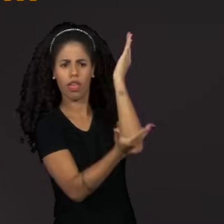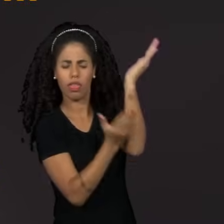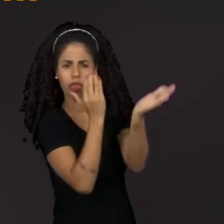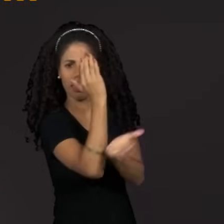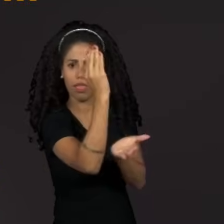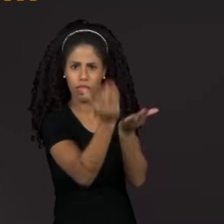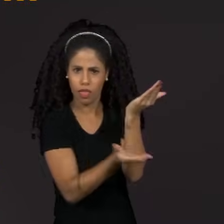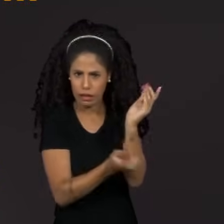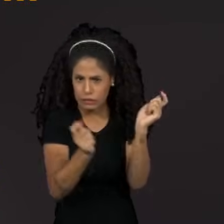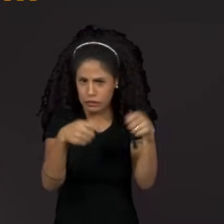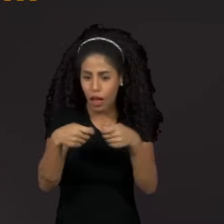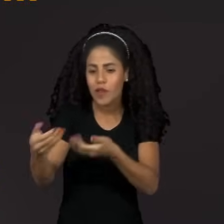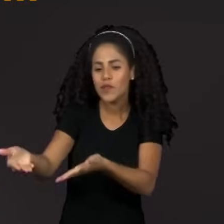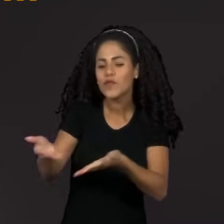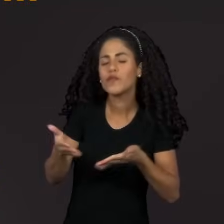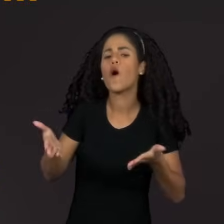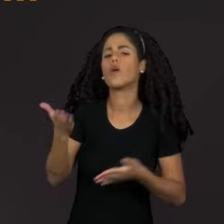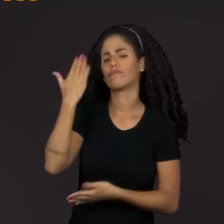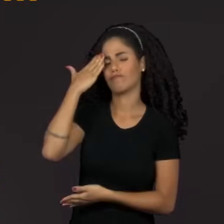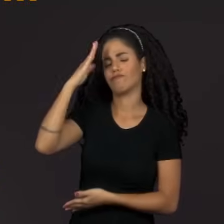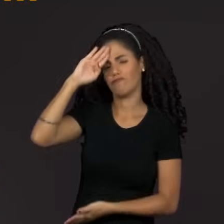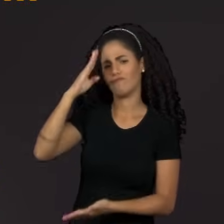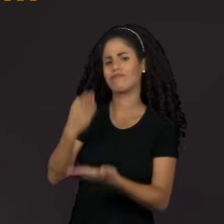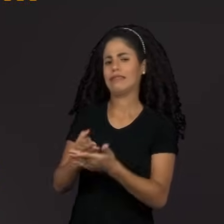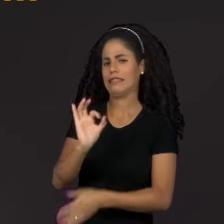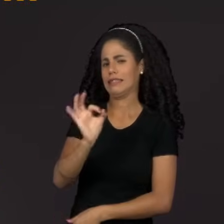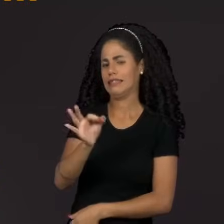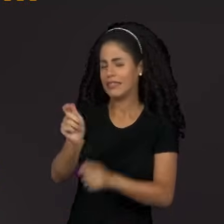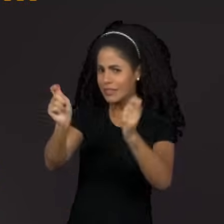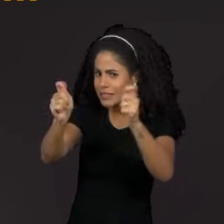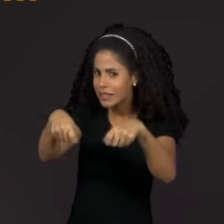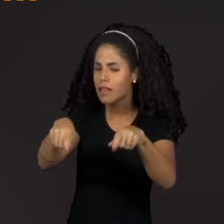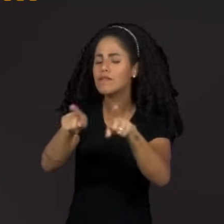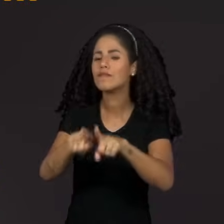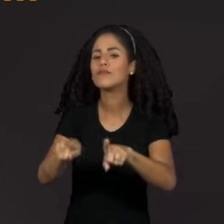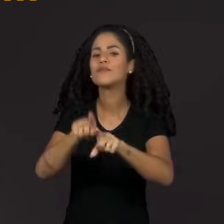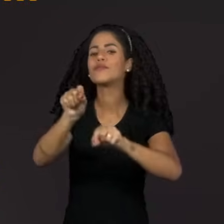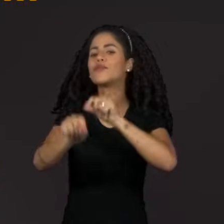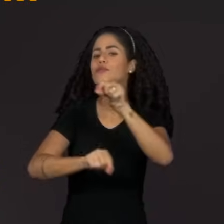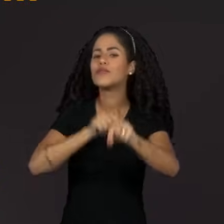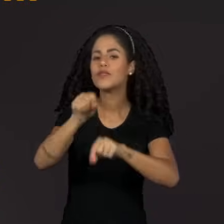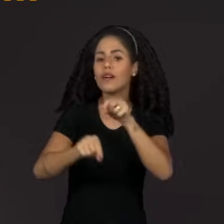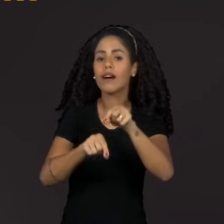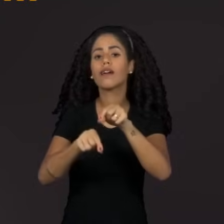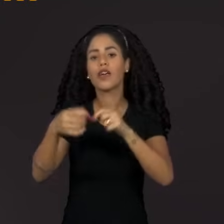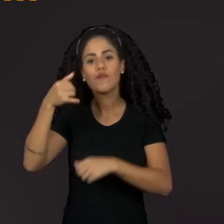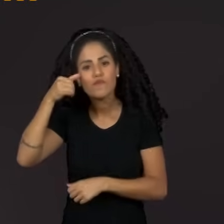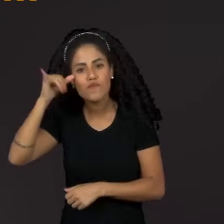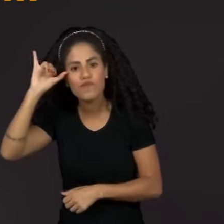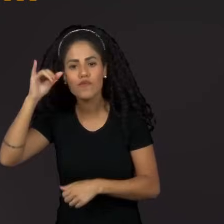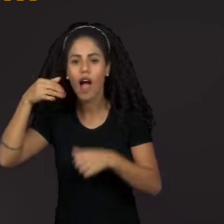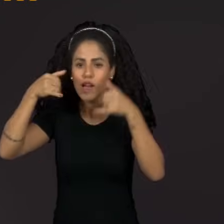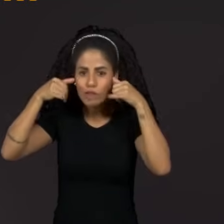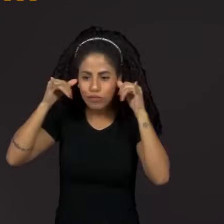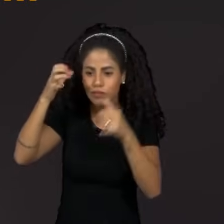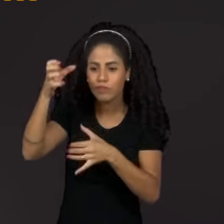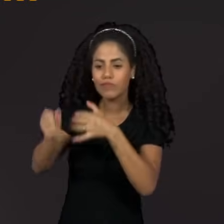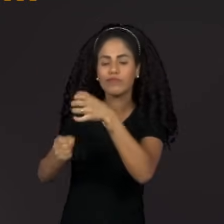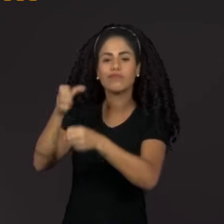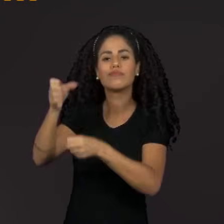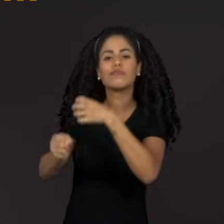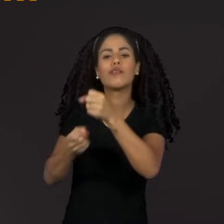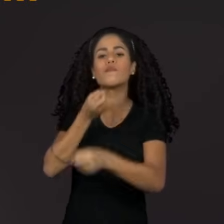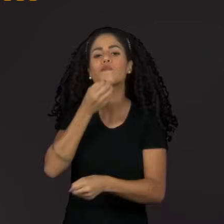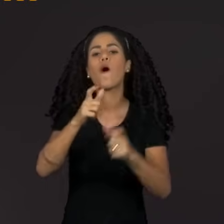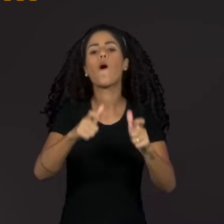de hoje tem certeza que sim. E ainda garante: bois e vacas vivem melhor sob